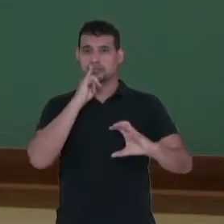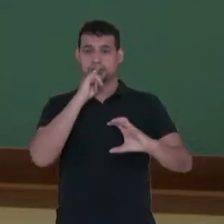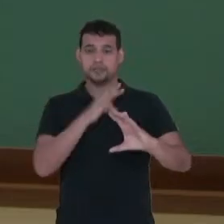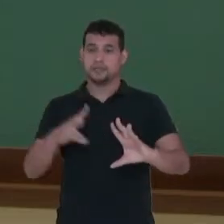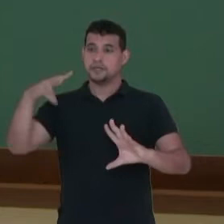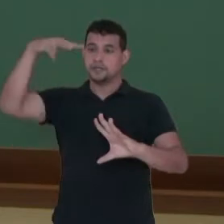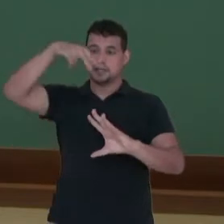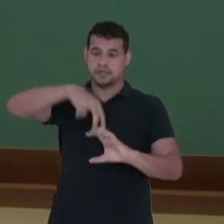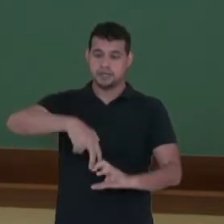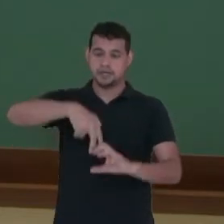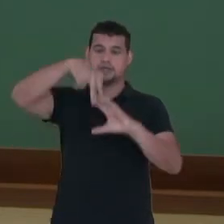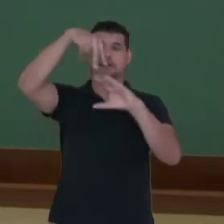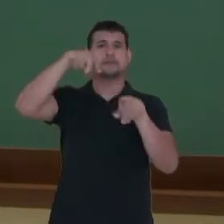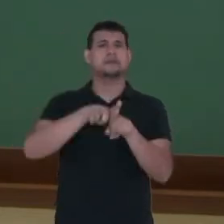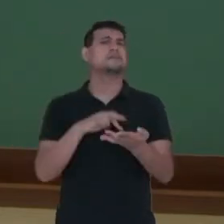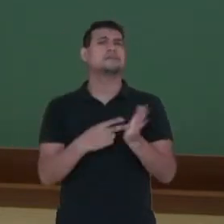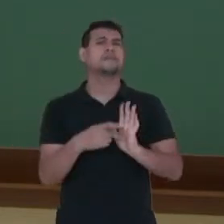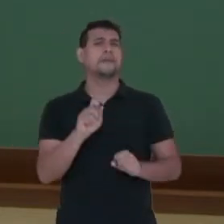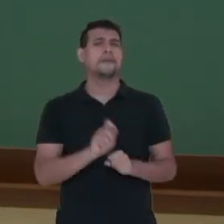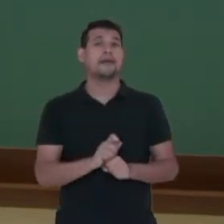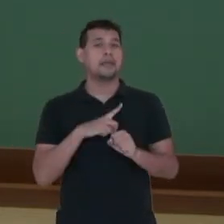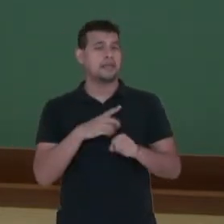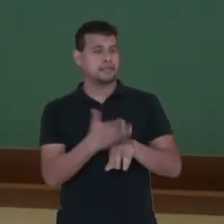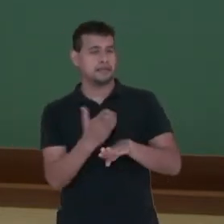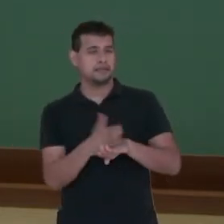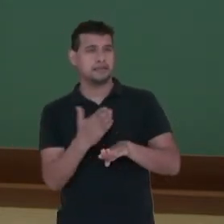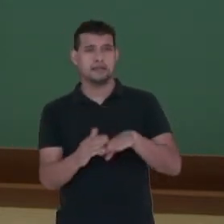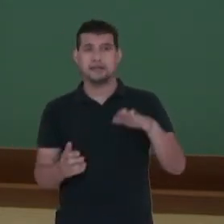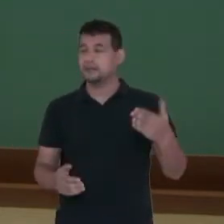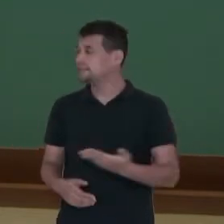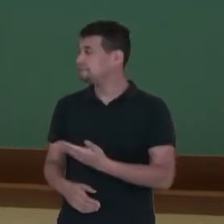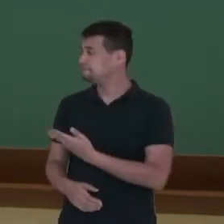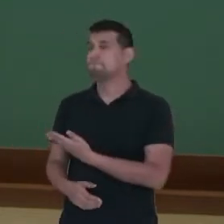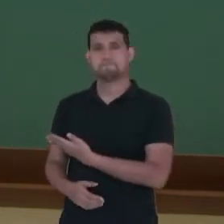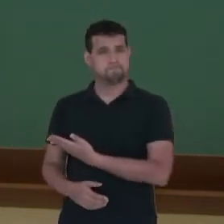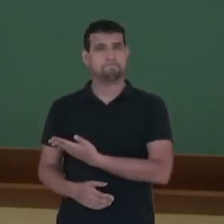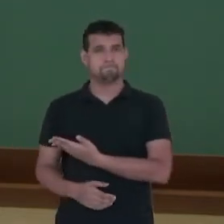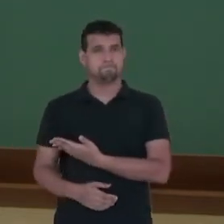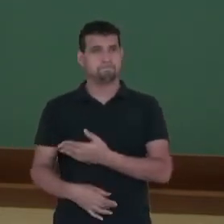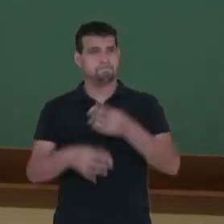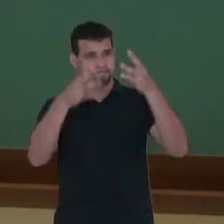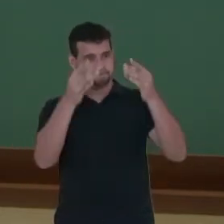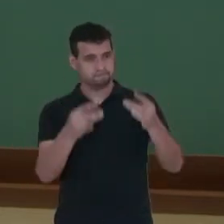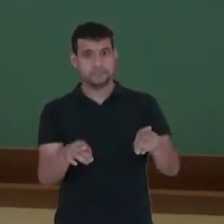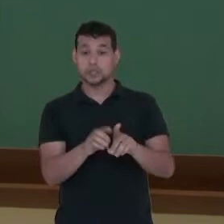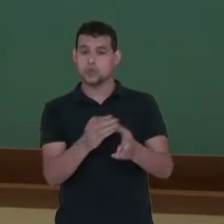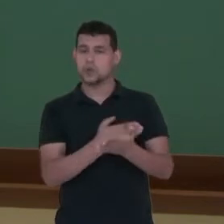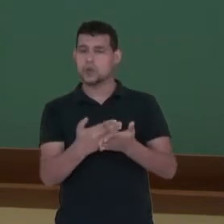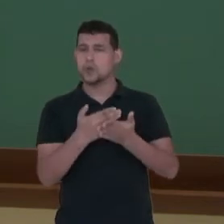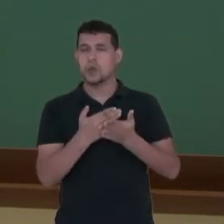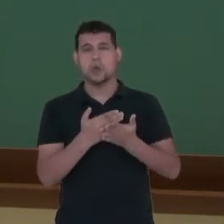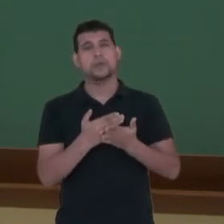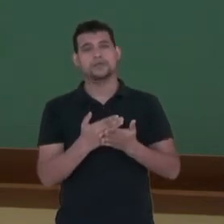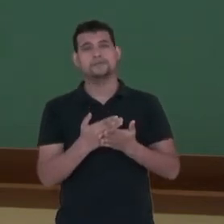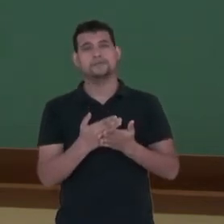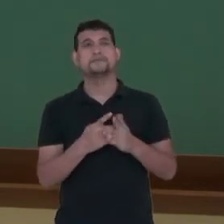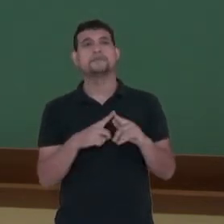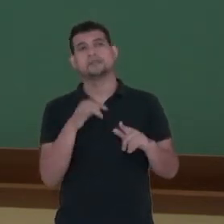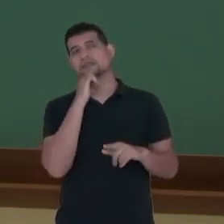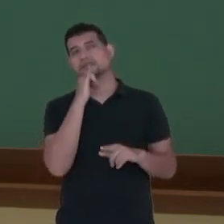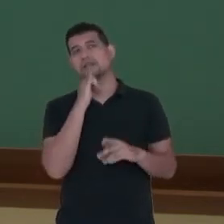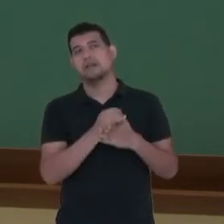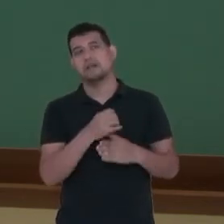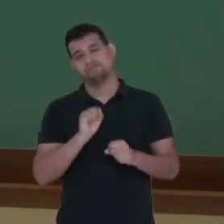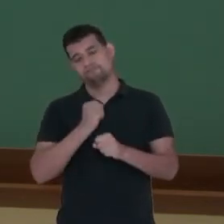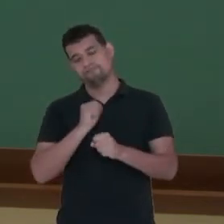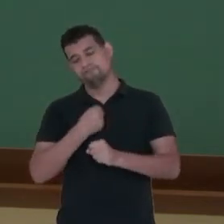machuque. Então, esse tipo de treinamento é específico para iniciantes. Obviamente que com o